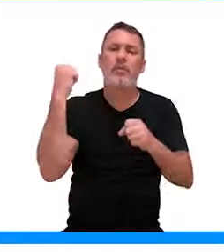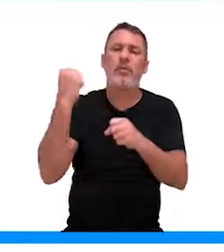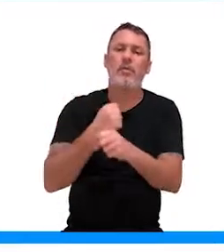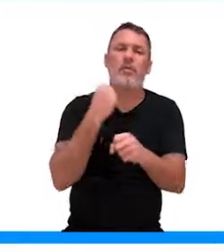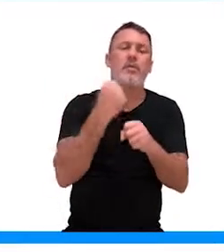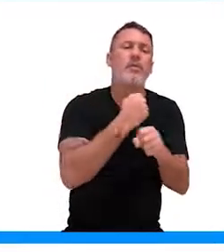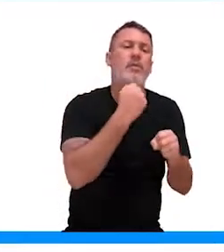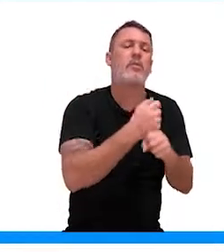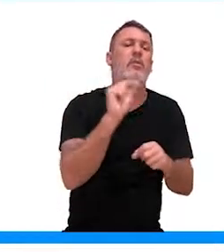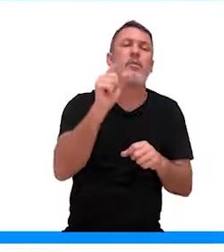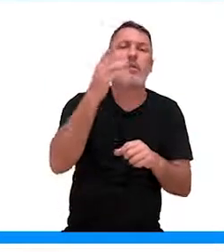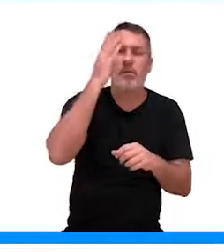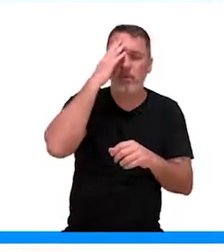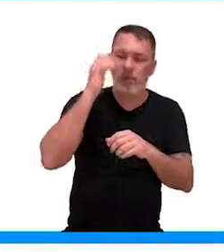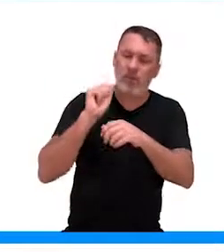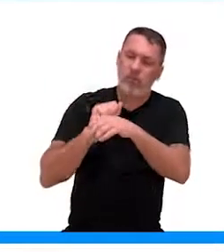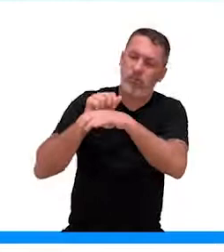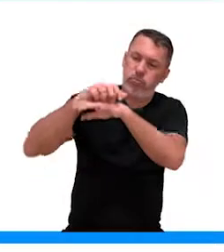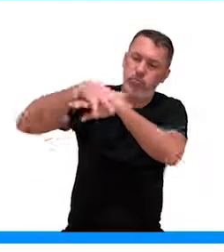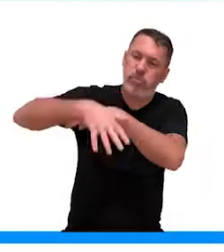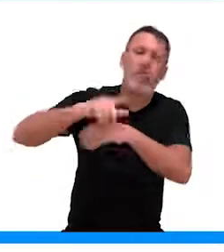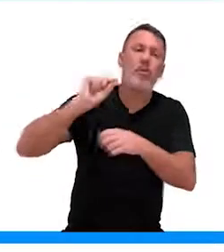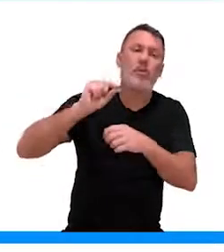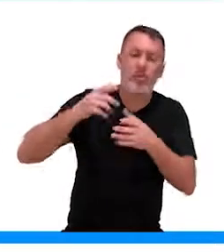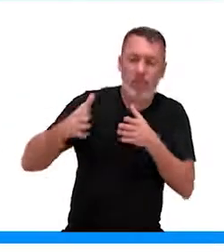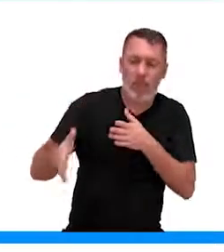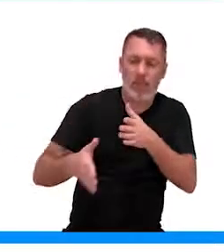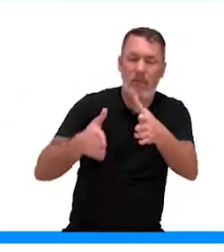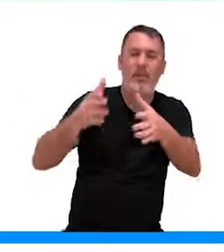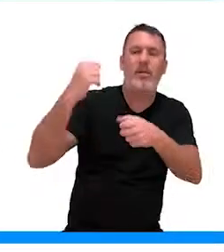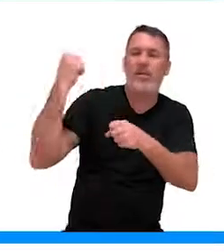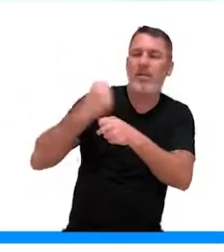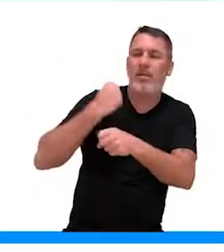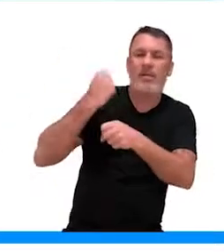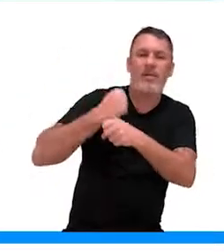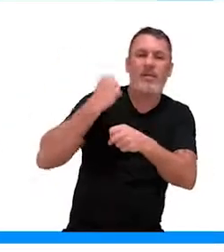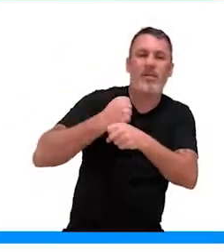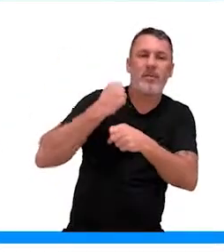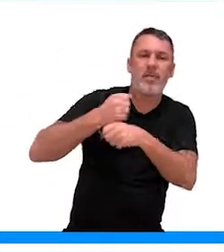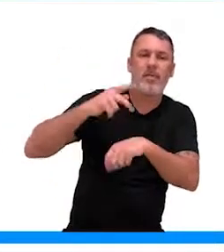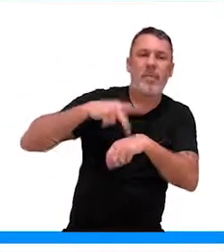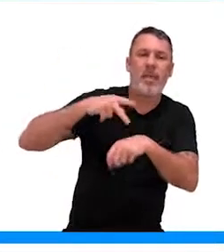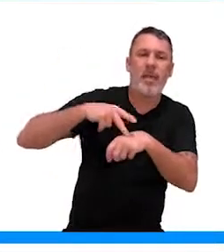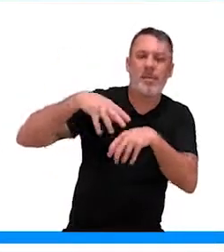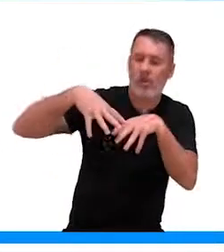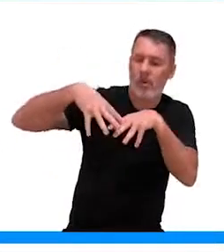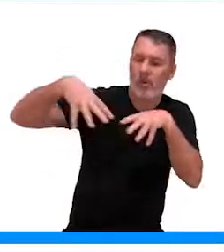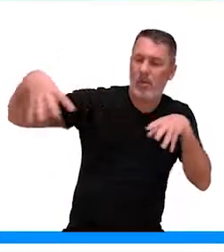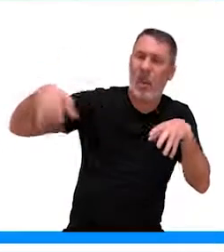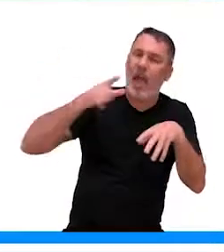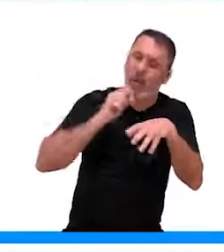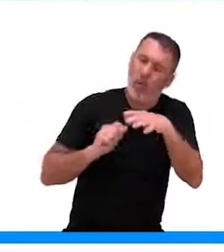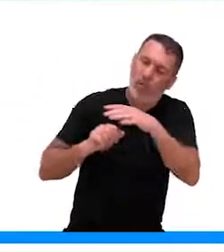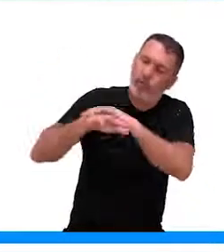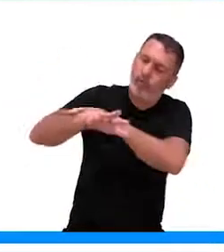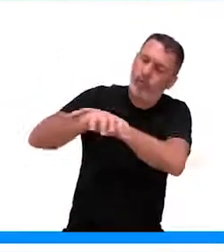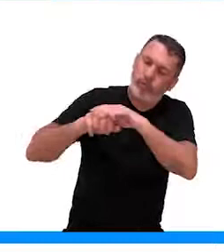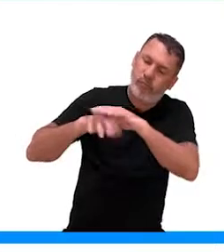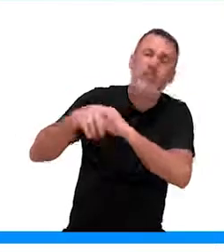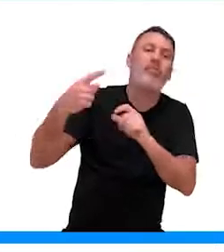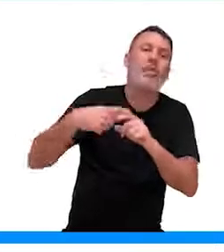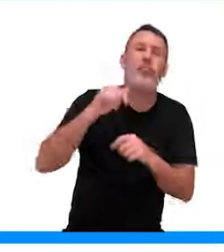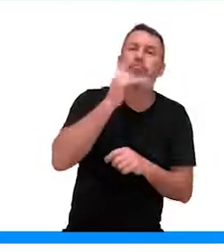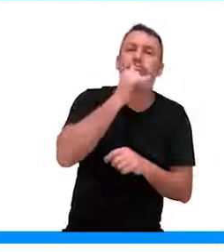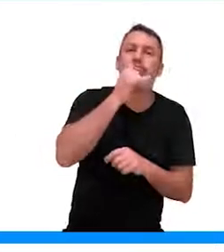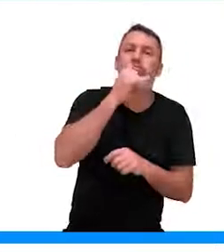barragens, tá? Para, claro, o aproveitamento hidrelétrico, ok? E os rios de planície, eles são mais favoráveis à navegação. Por quê?